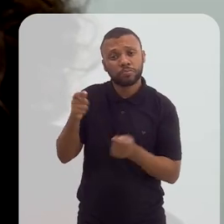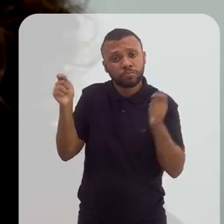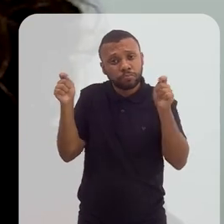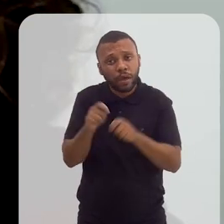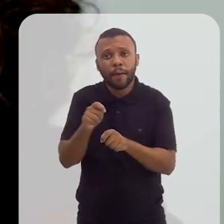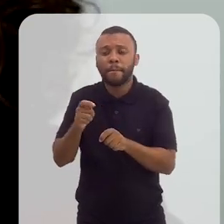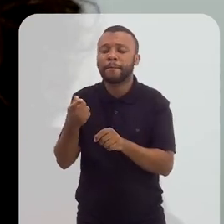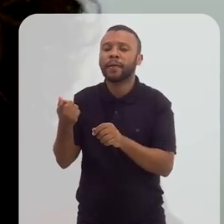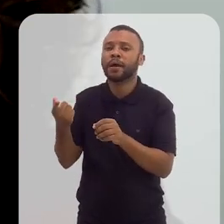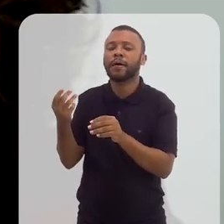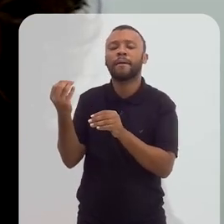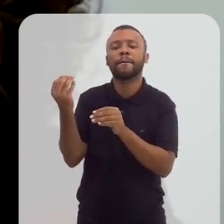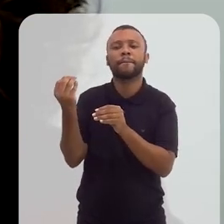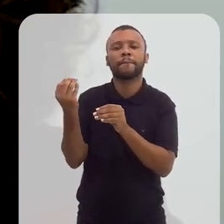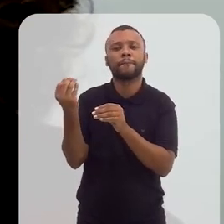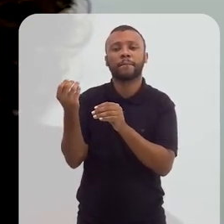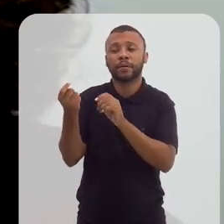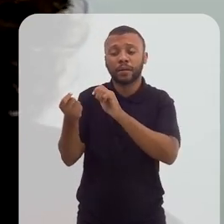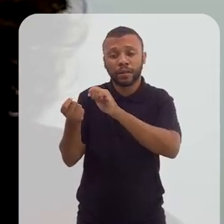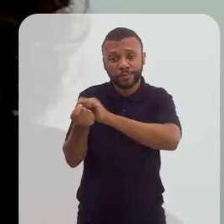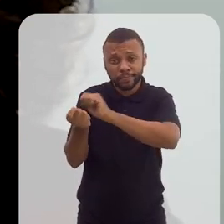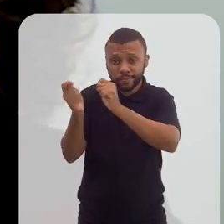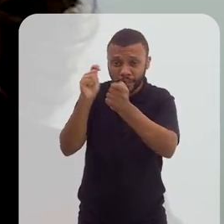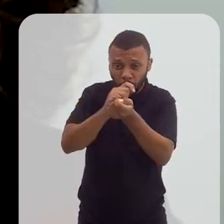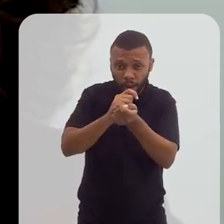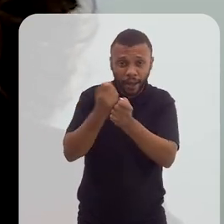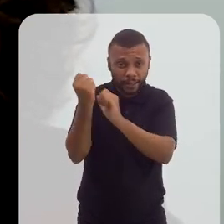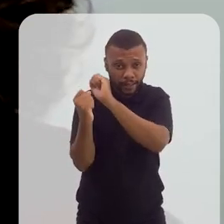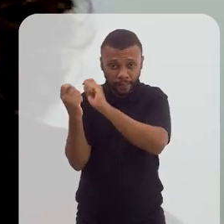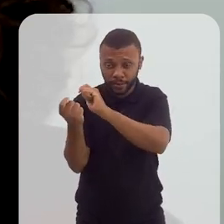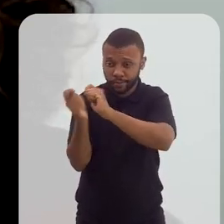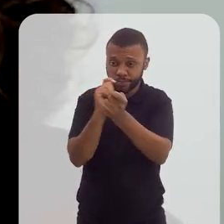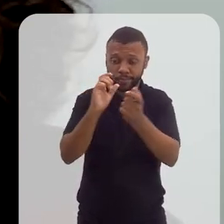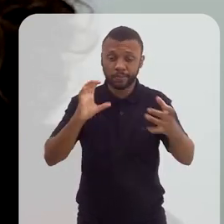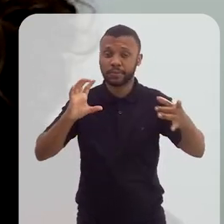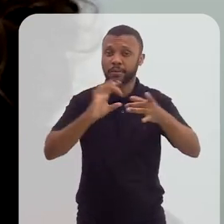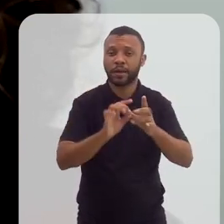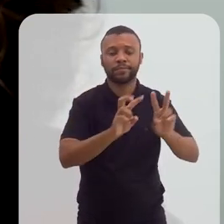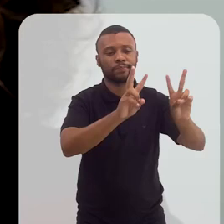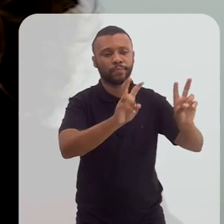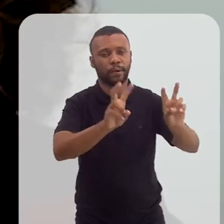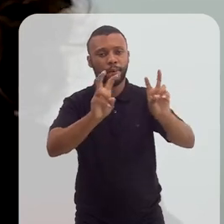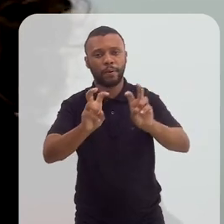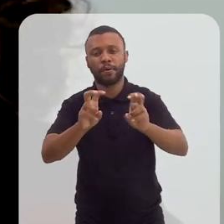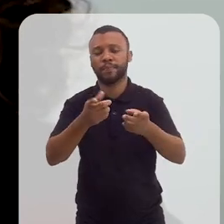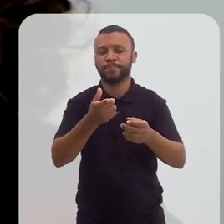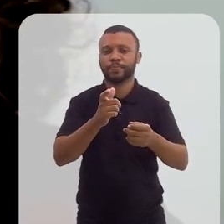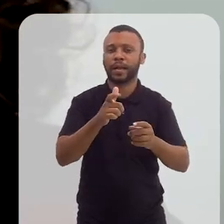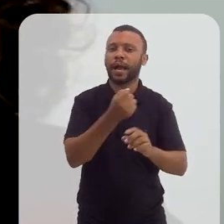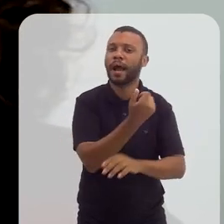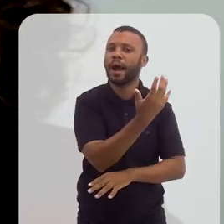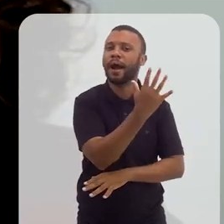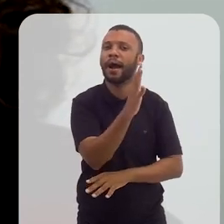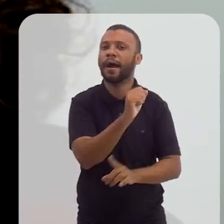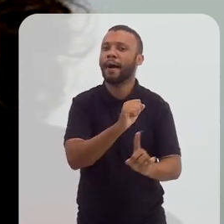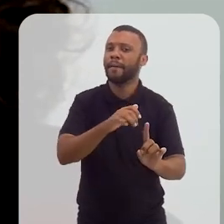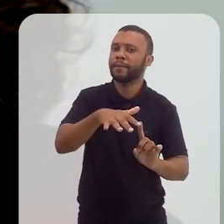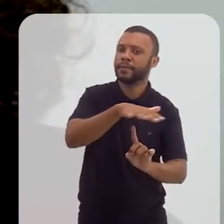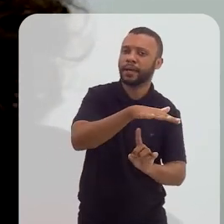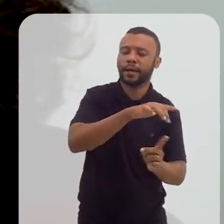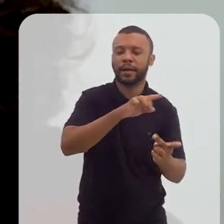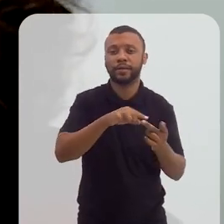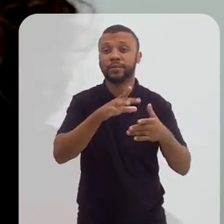a empresa, né, de acordo com todas as questões ambientais, de governança, é necessário